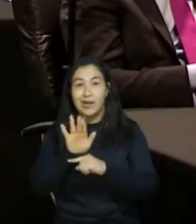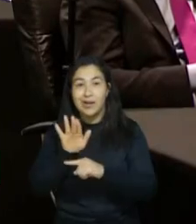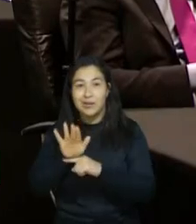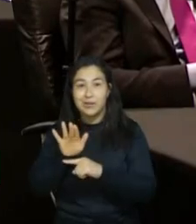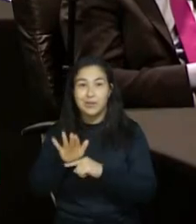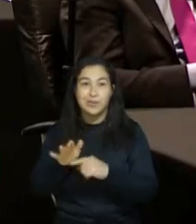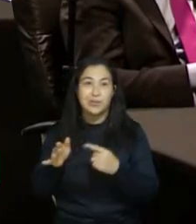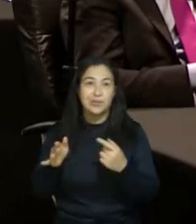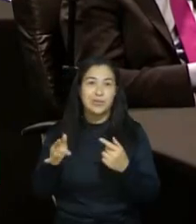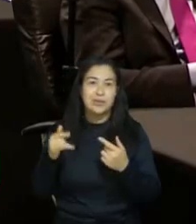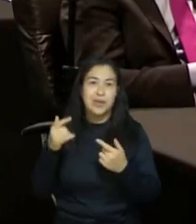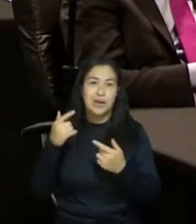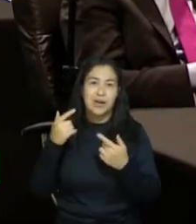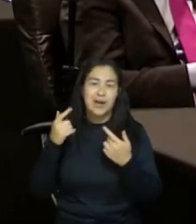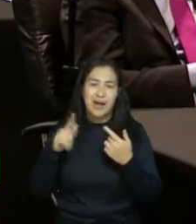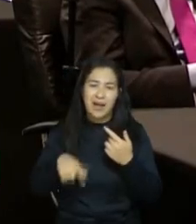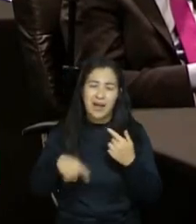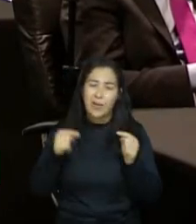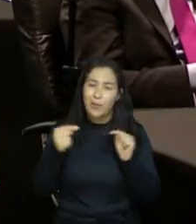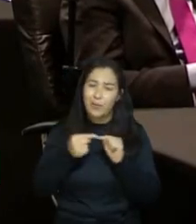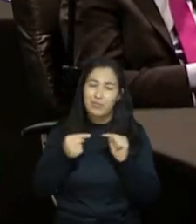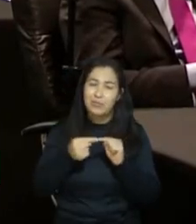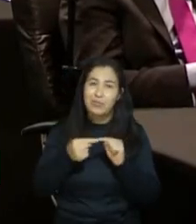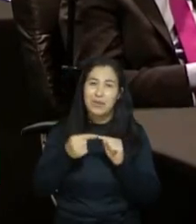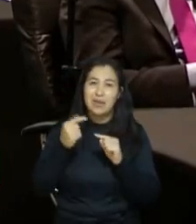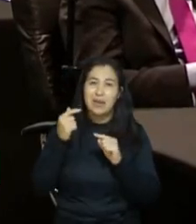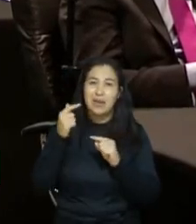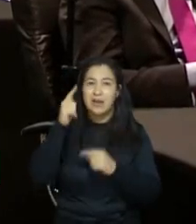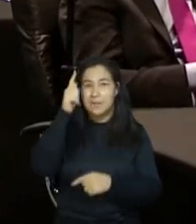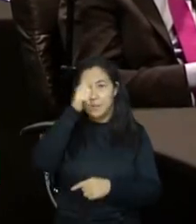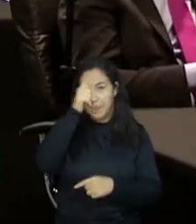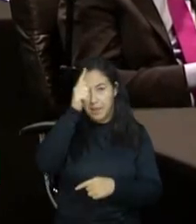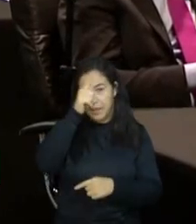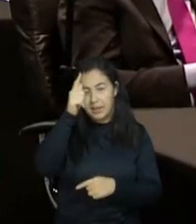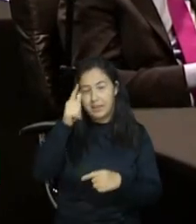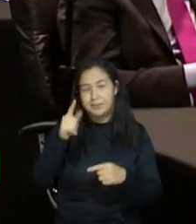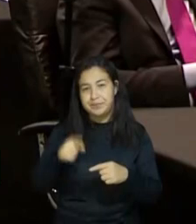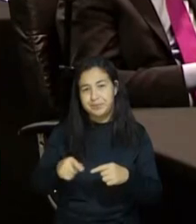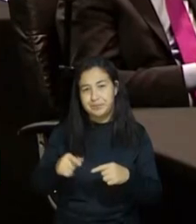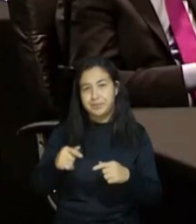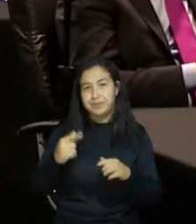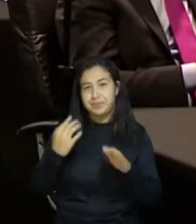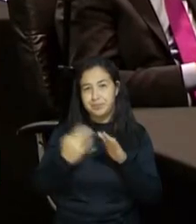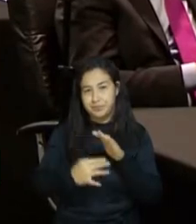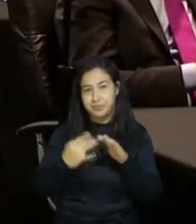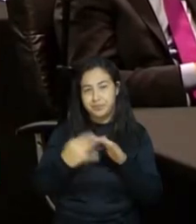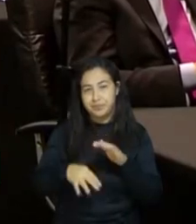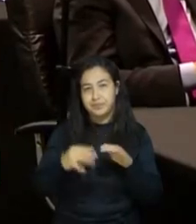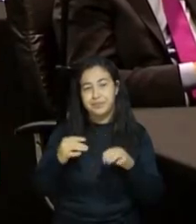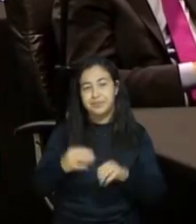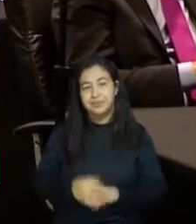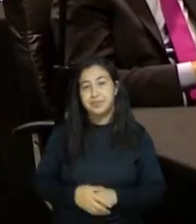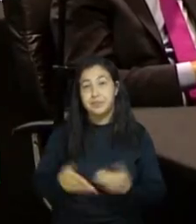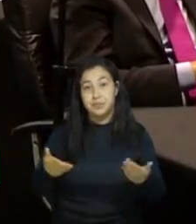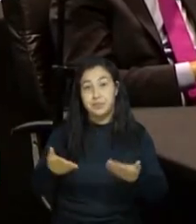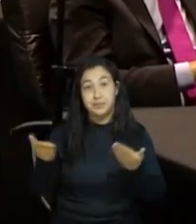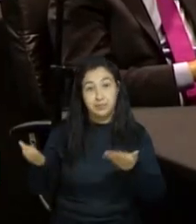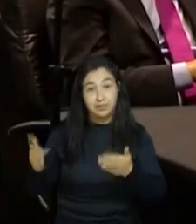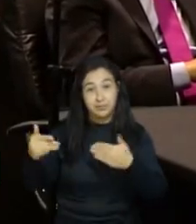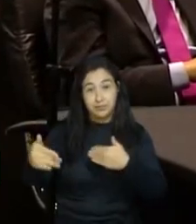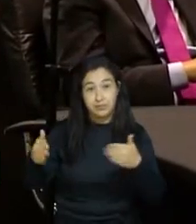tradicional, bem alemã, bem característica da nossa colonização alemã. E esse ginásio, que agora é denominado